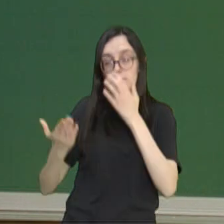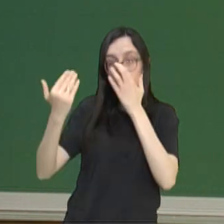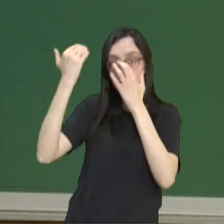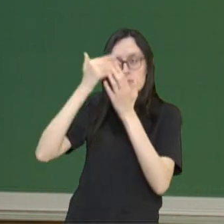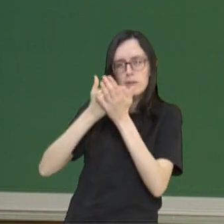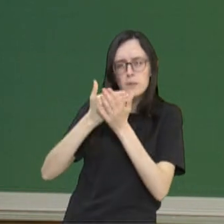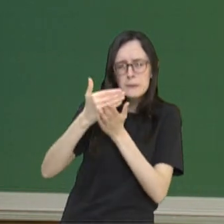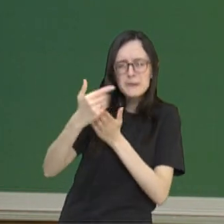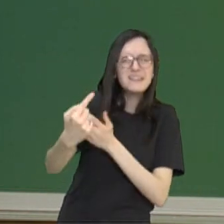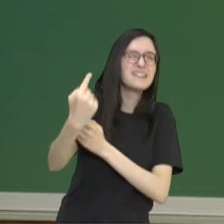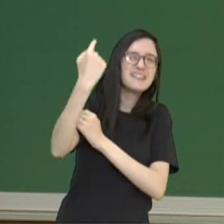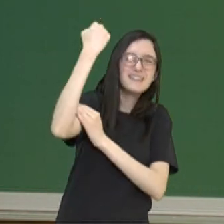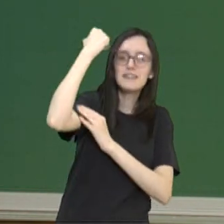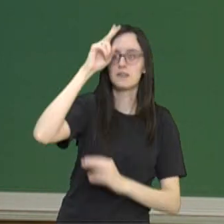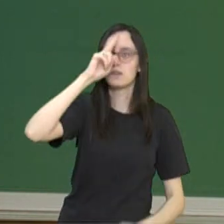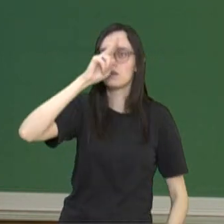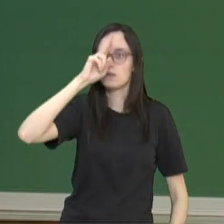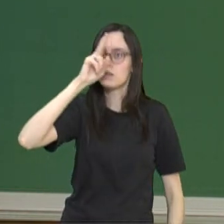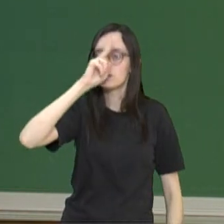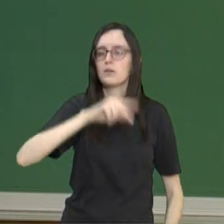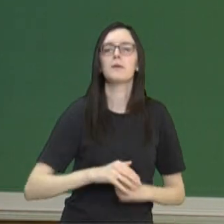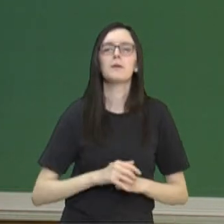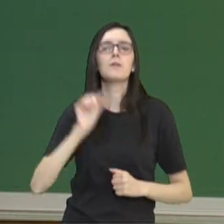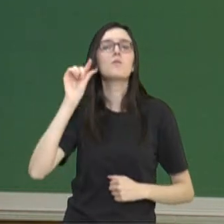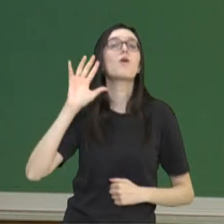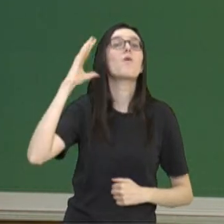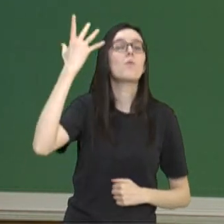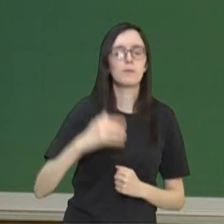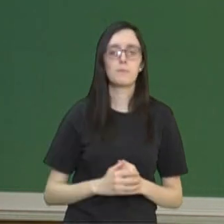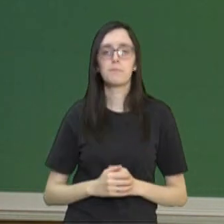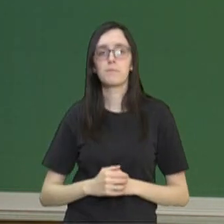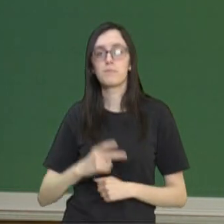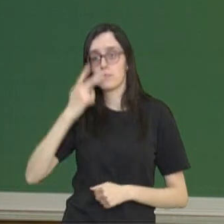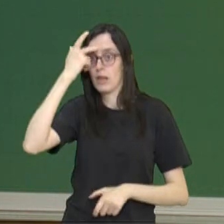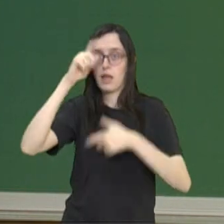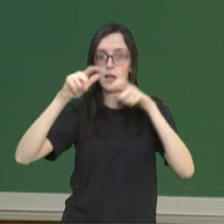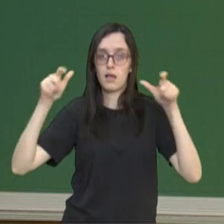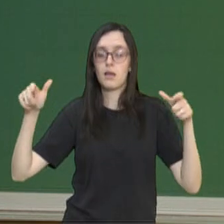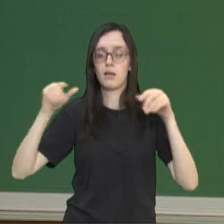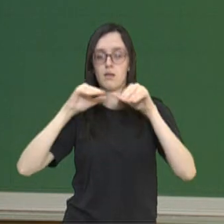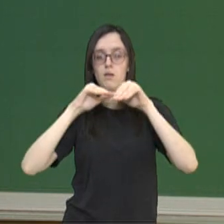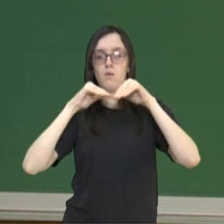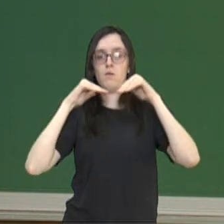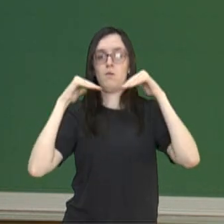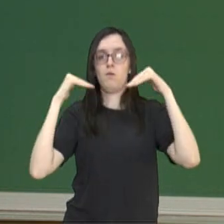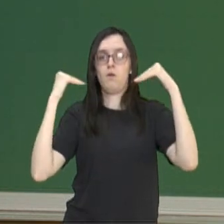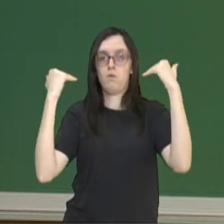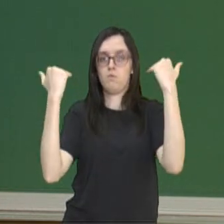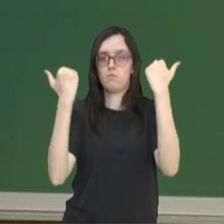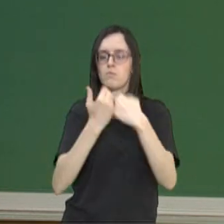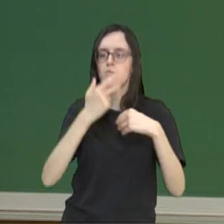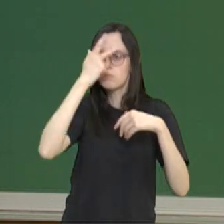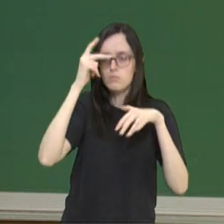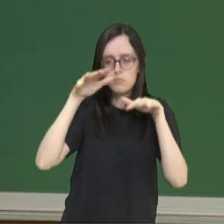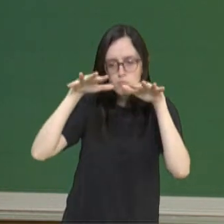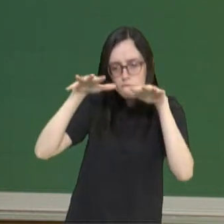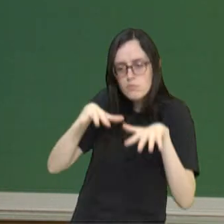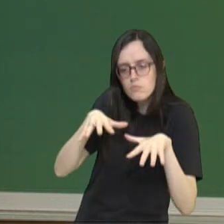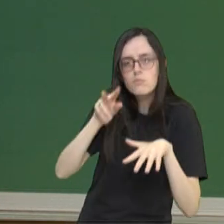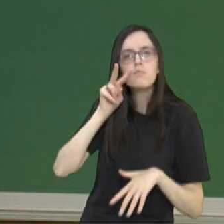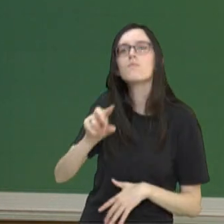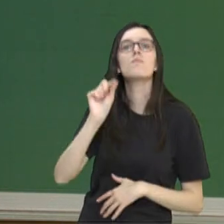curiosidades, pessoal, vamos ver aqui a questão da arena. A prof escolheu essa imagem para que vocês verifiquem, né, de como foi evoluindo,